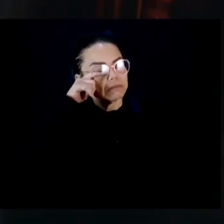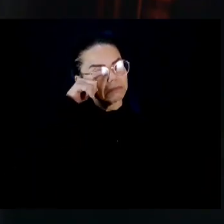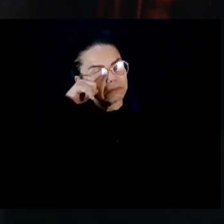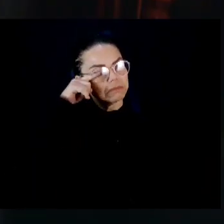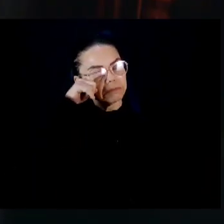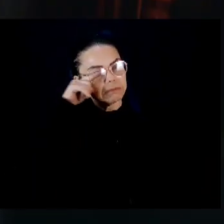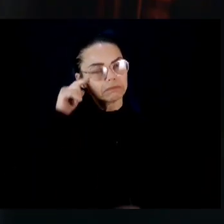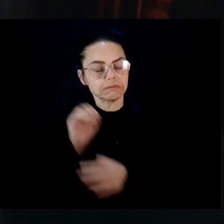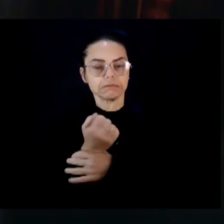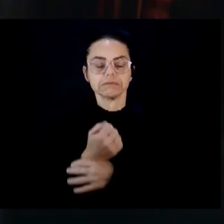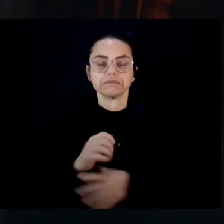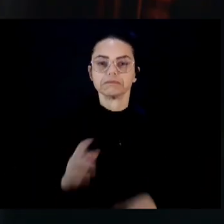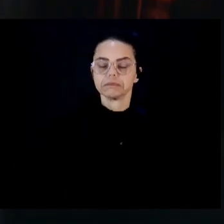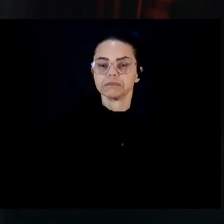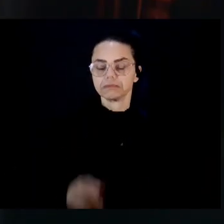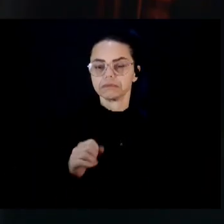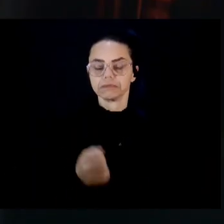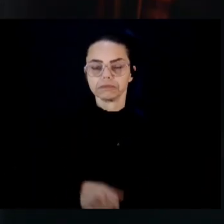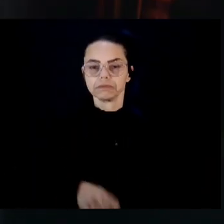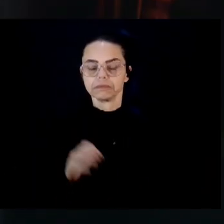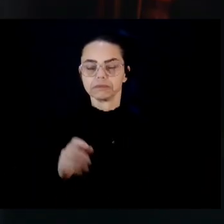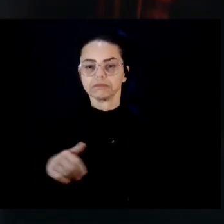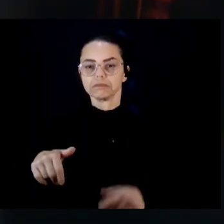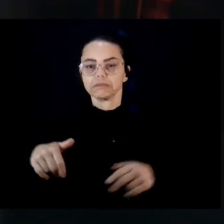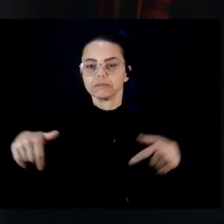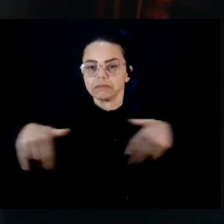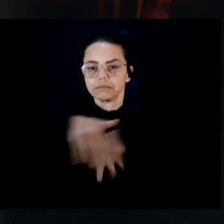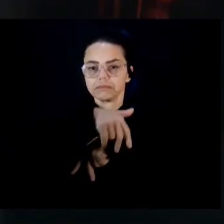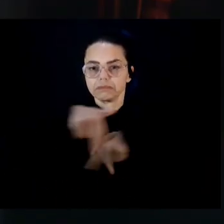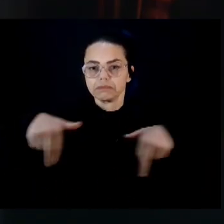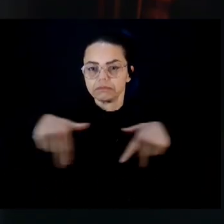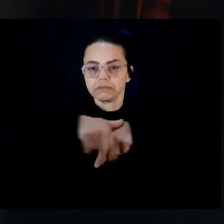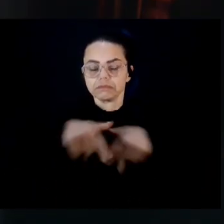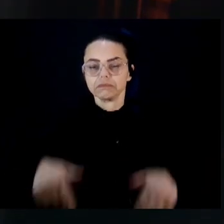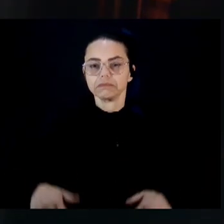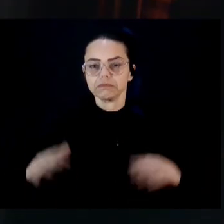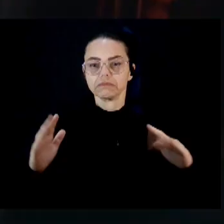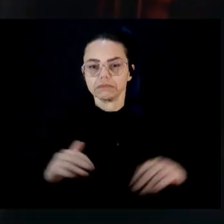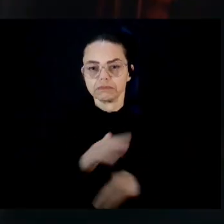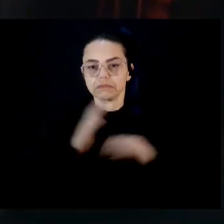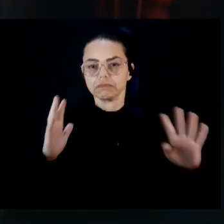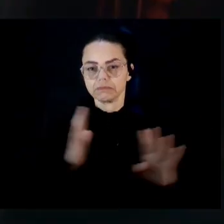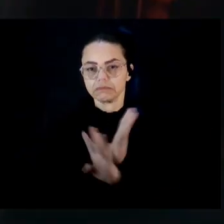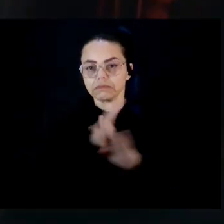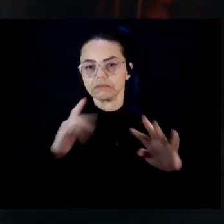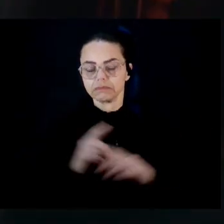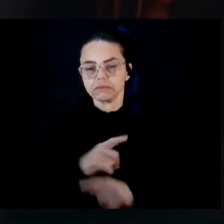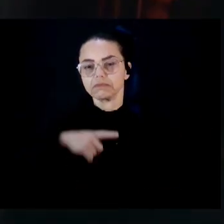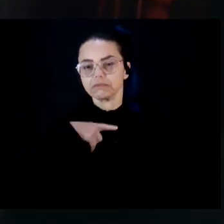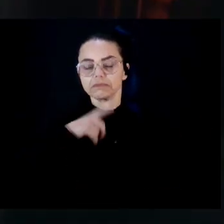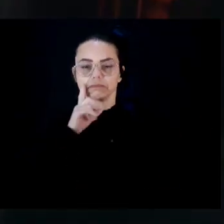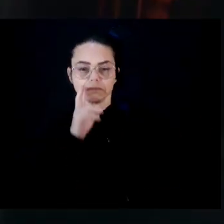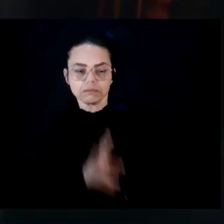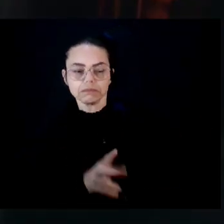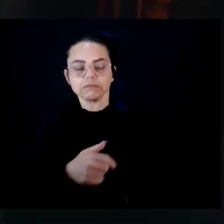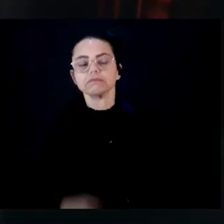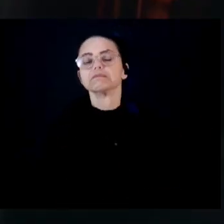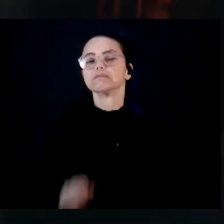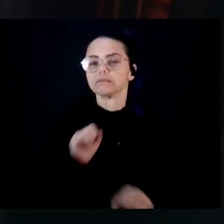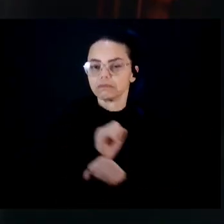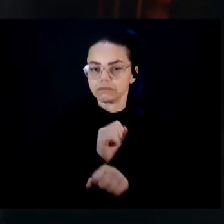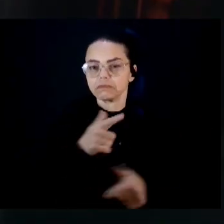3 de Maio, na região central de Campinas, preste muita atenção, apesar de sinalização, você vai encontrar ali